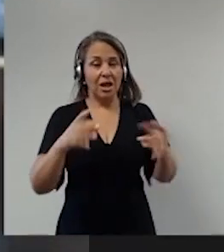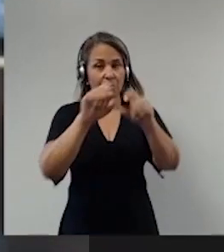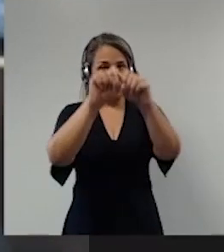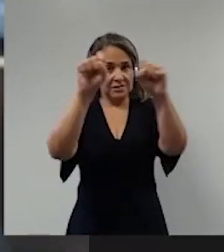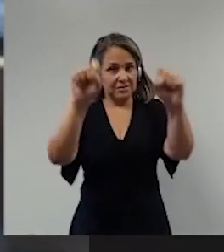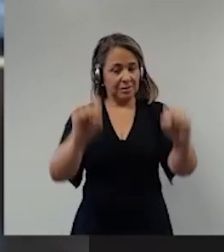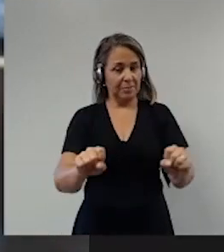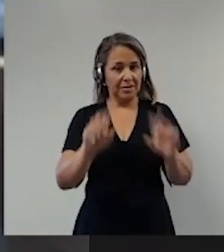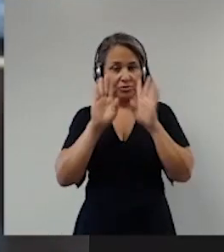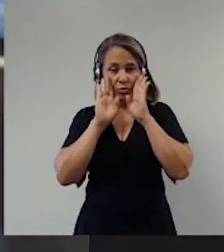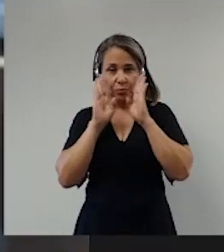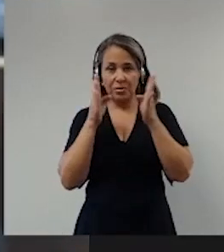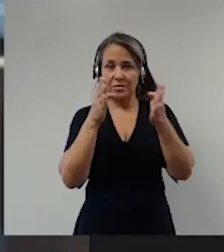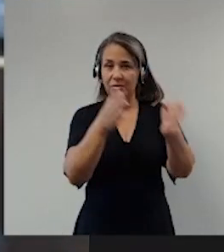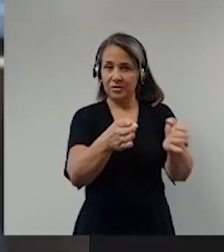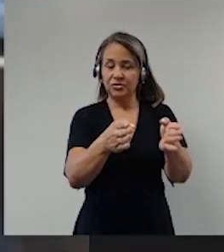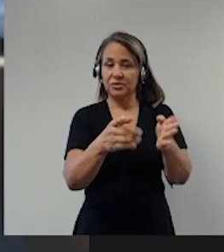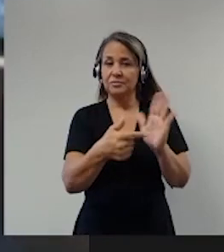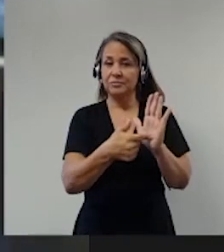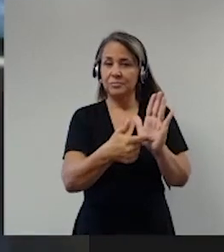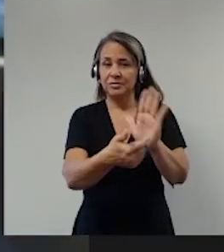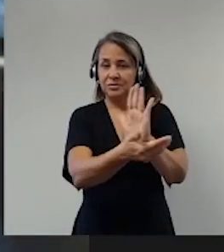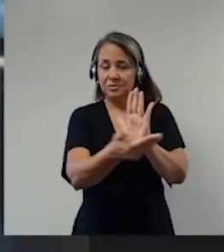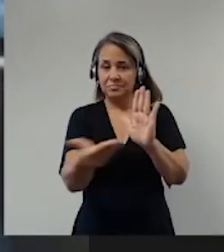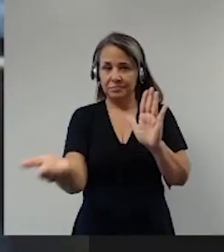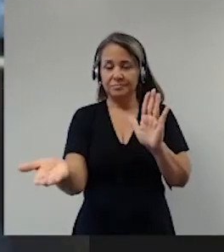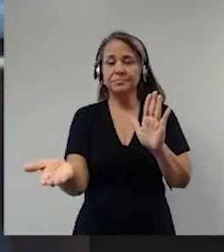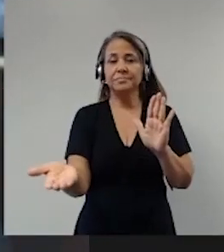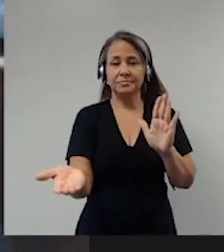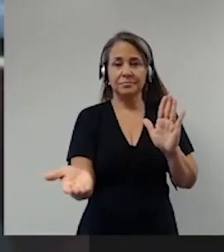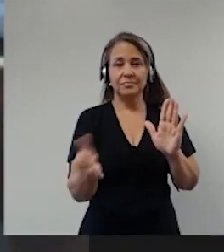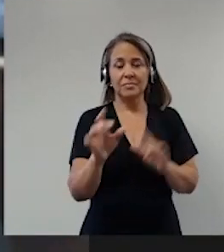uma ótica que eu gostaria de trazer, apenas